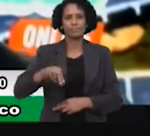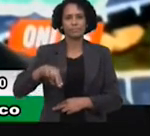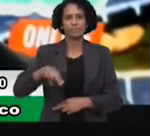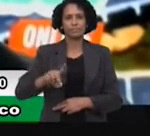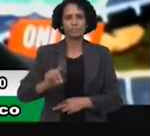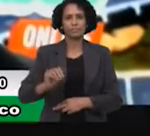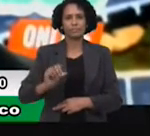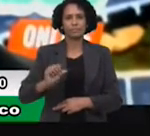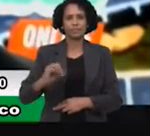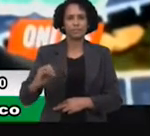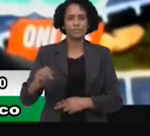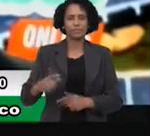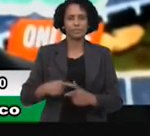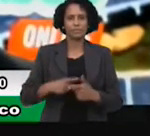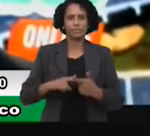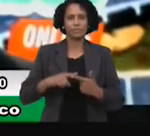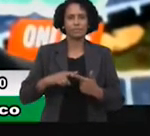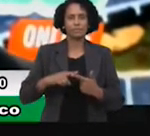Vereadora Lúcia da Saúde.